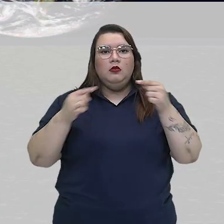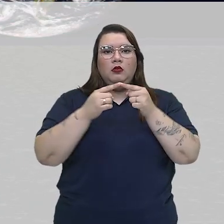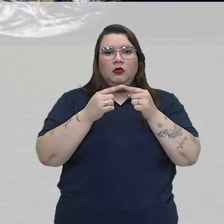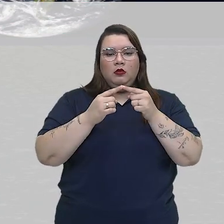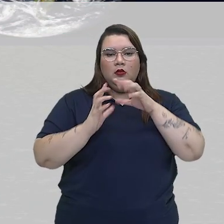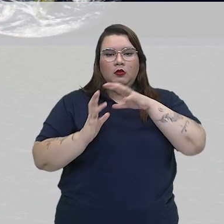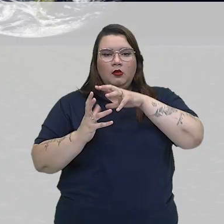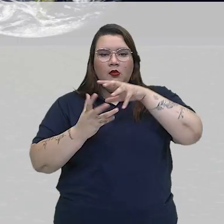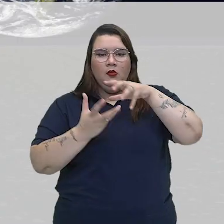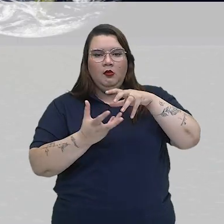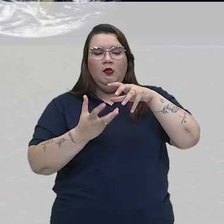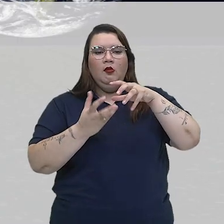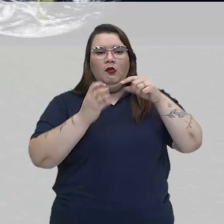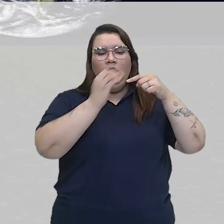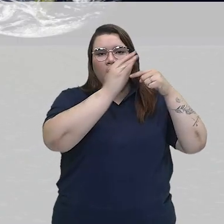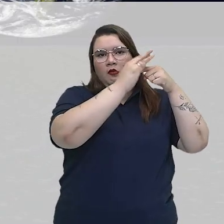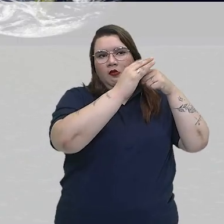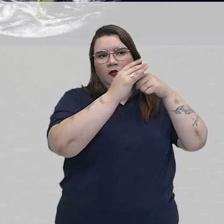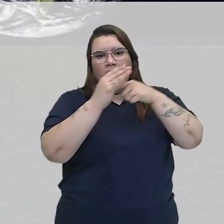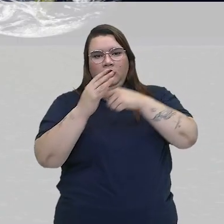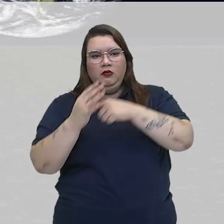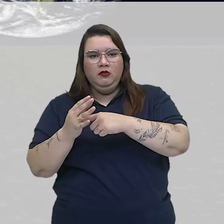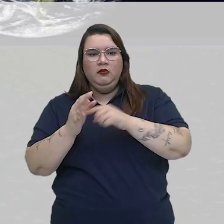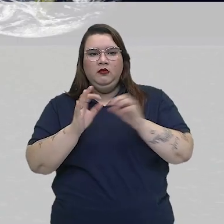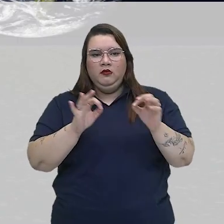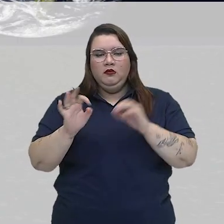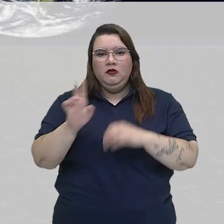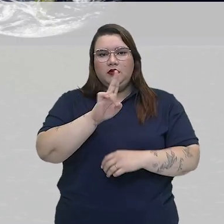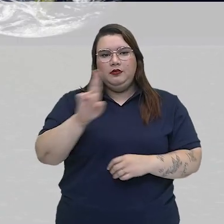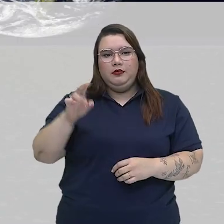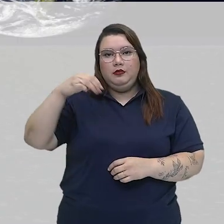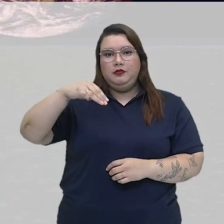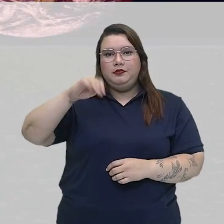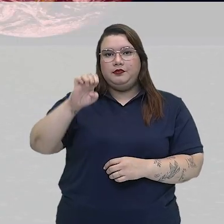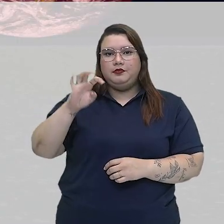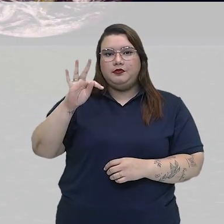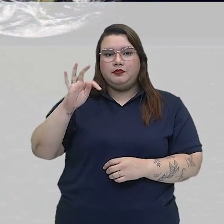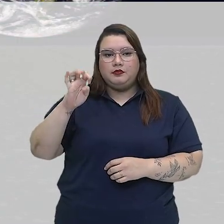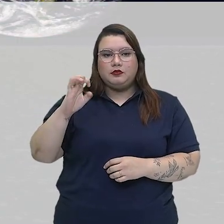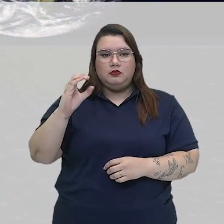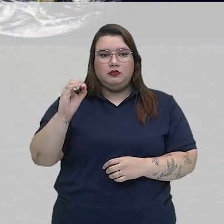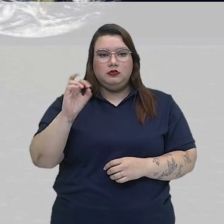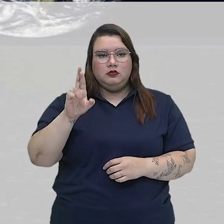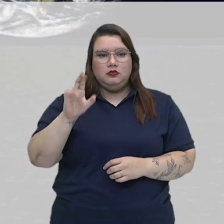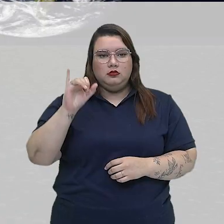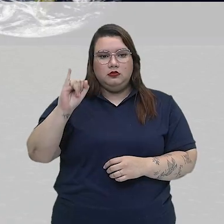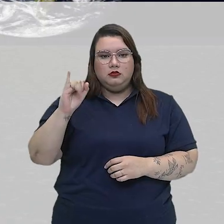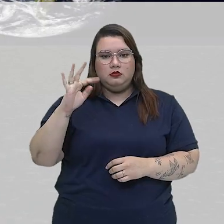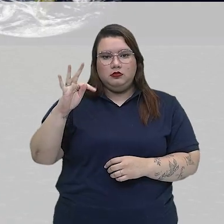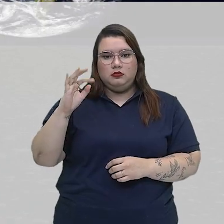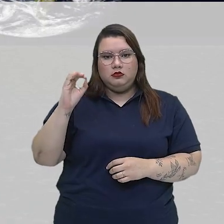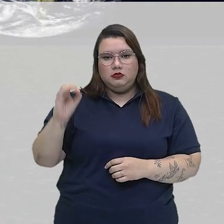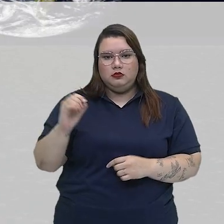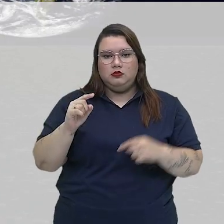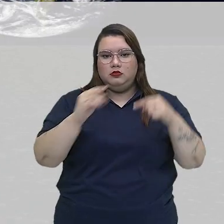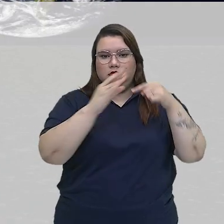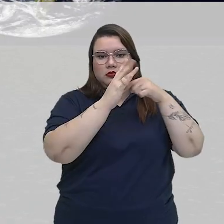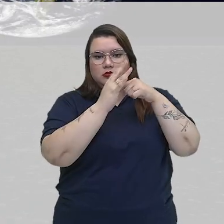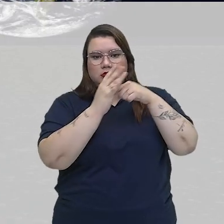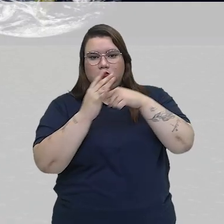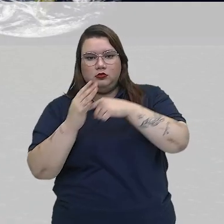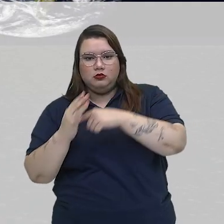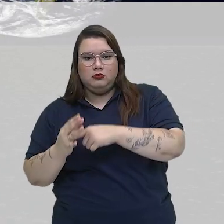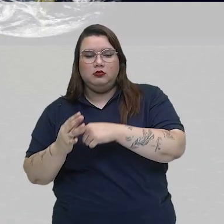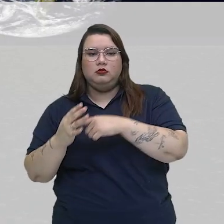vai atingir a superfície terrestre. Então, se esse pedaço de cometa,